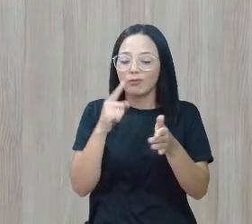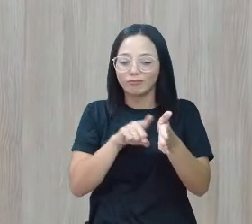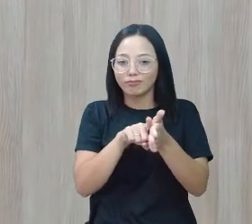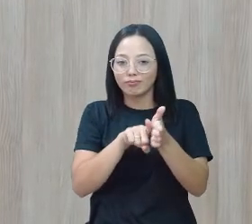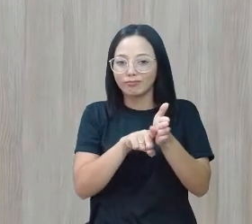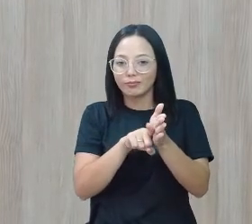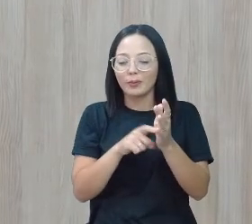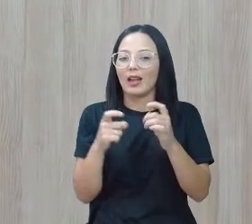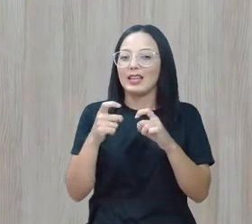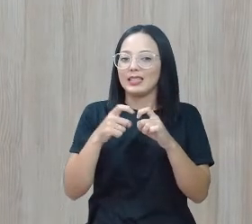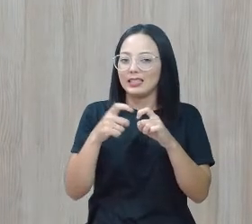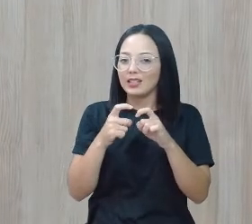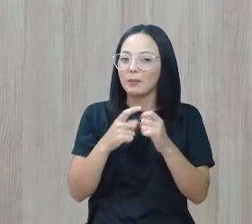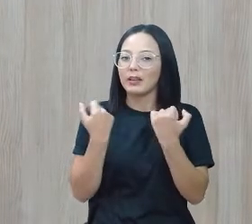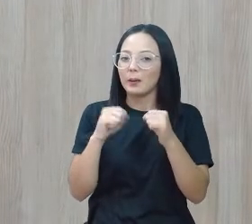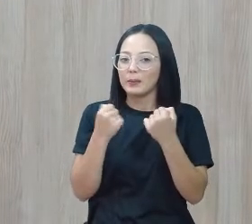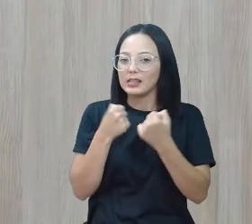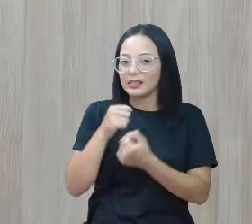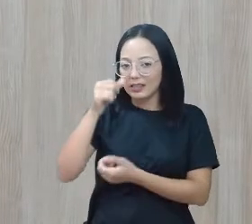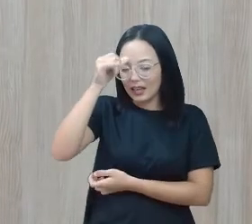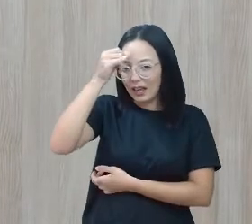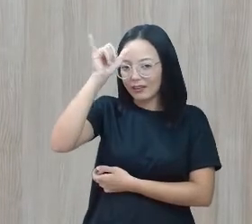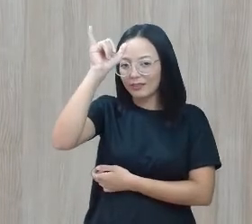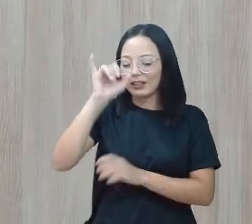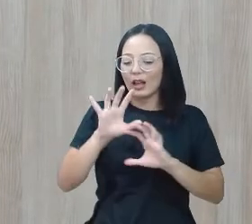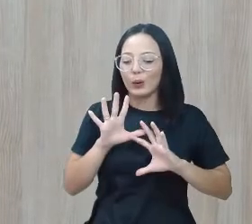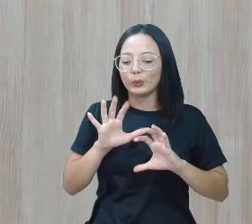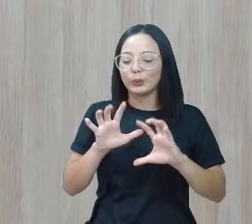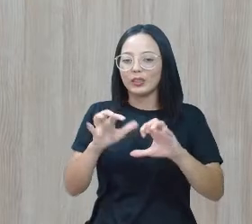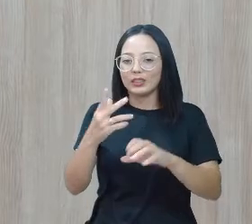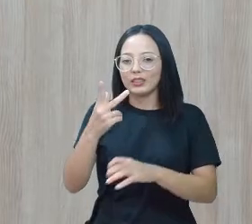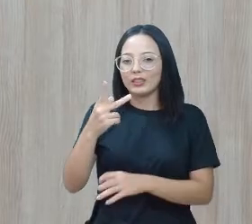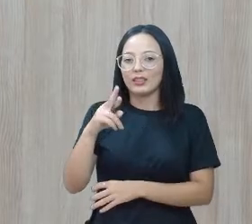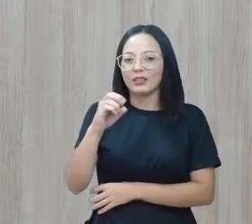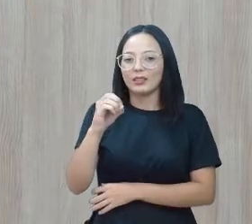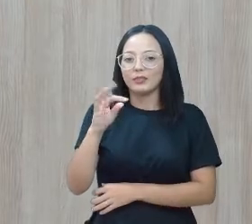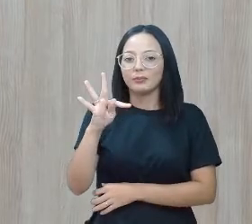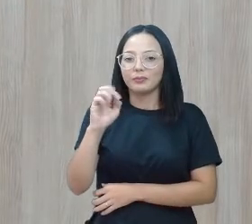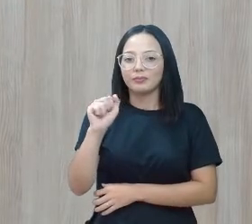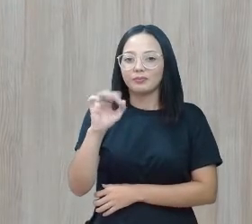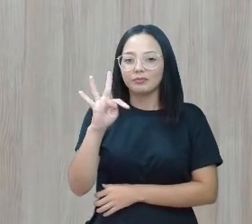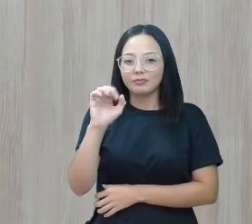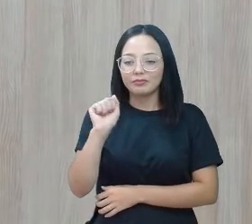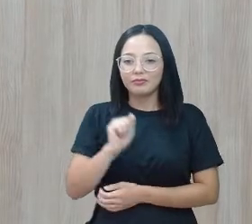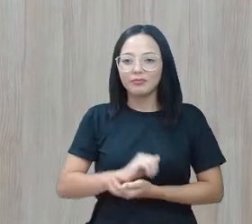é necessário para a prevenção do câncer de próstata, ok?